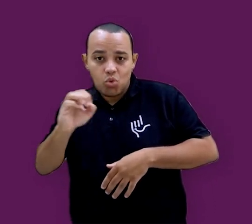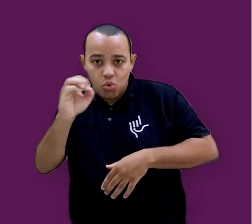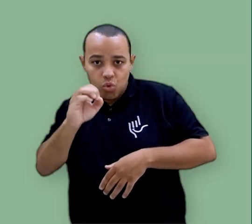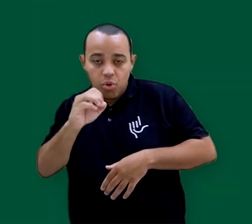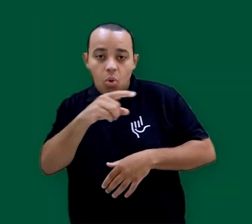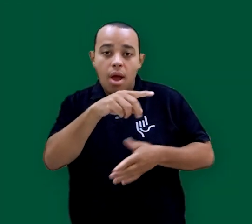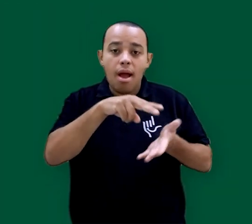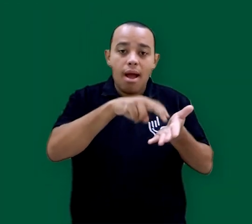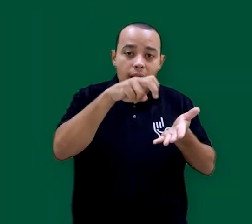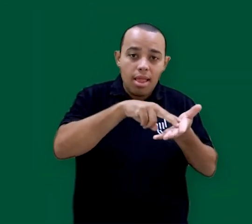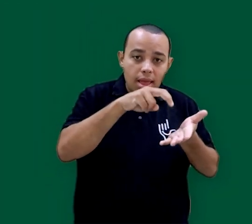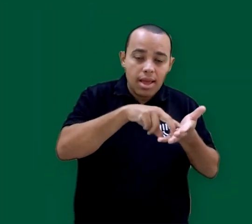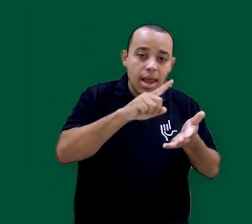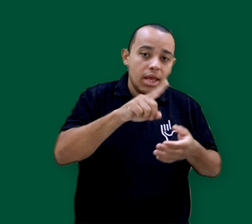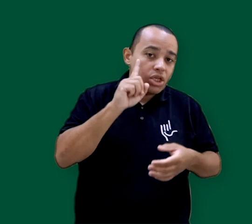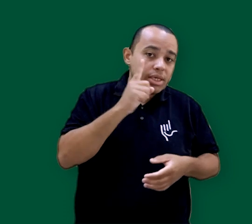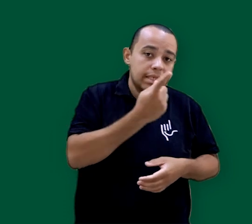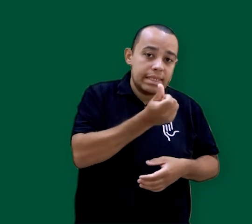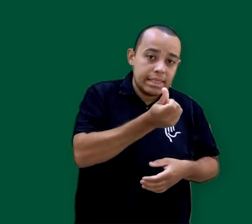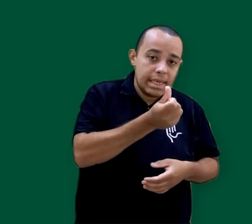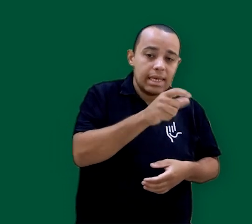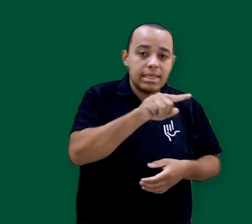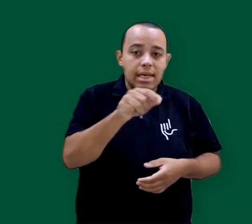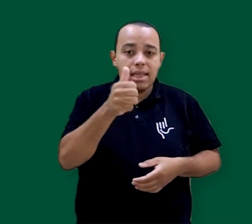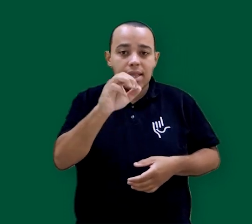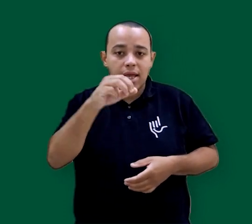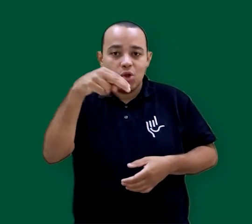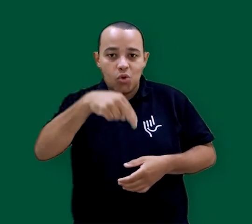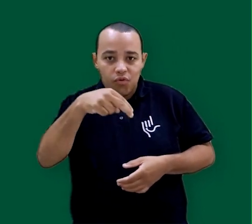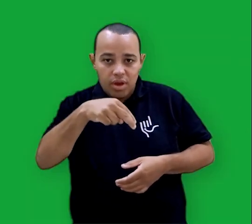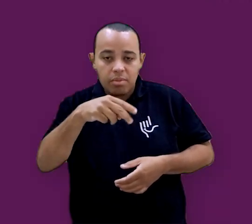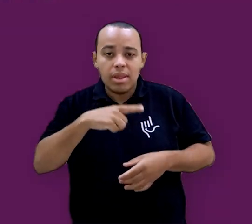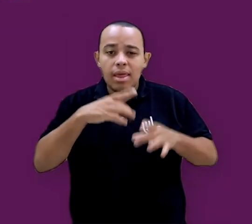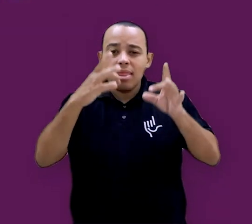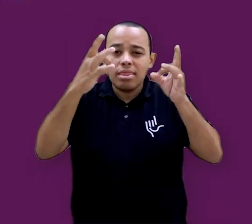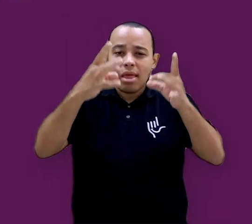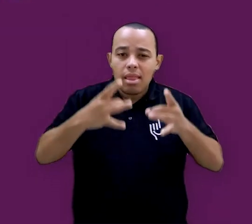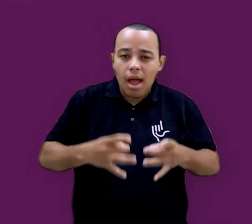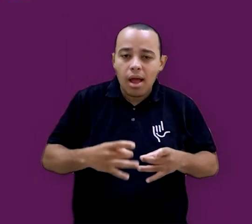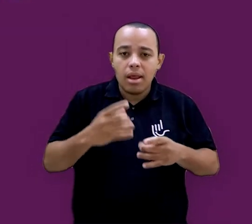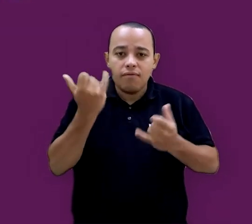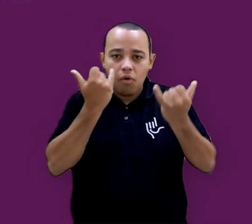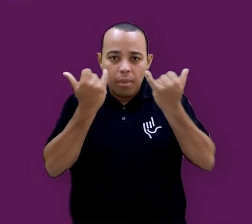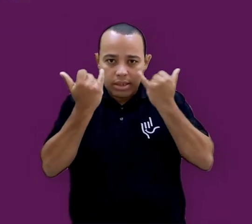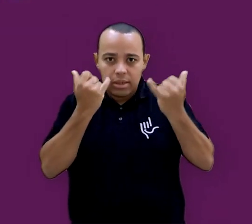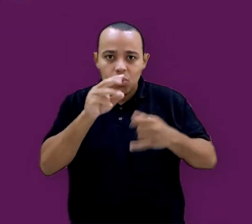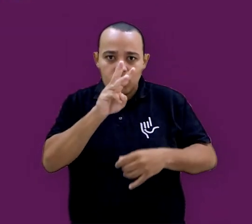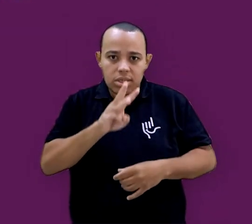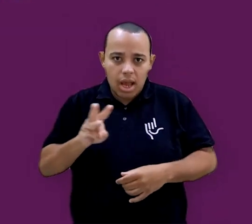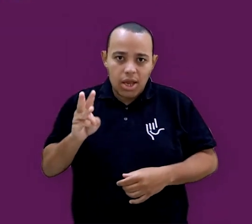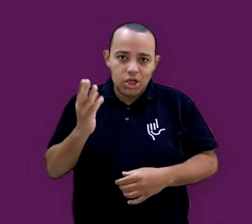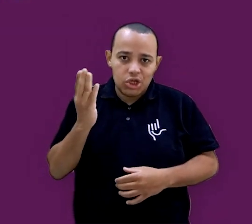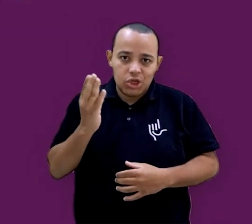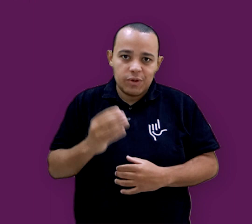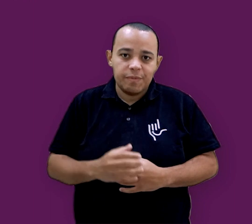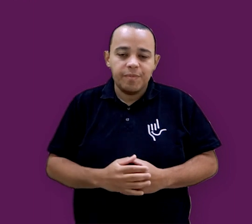de outubro. Em Alegre, o evento acontece de 6 a 10 de novembro. Detalhes sobre a programação